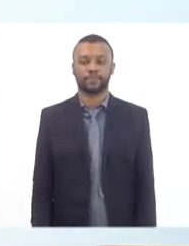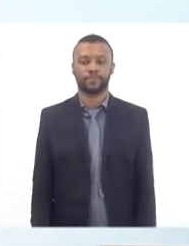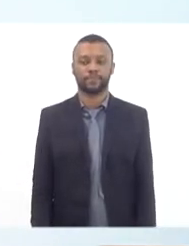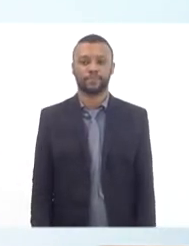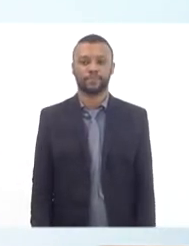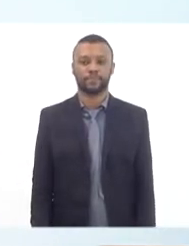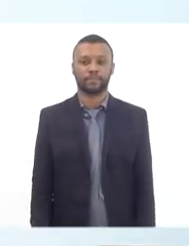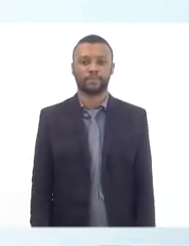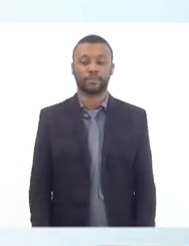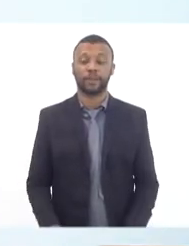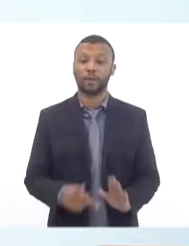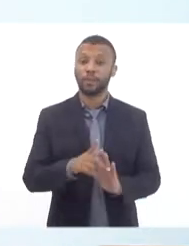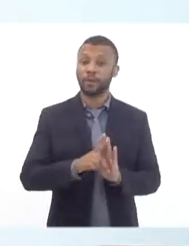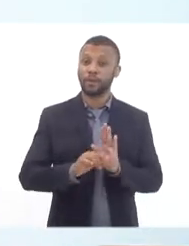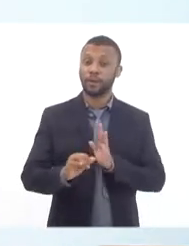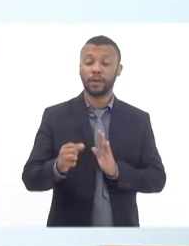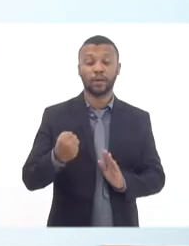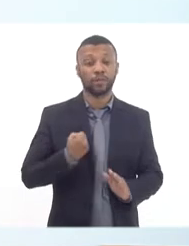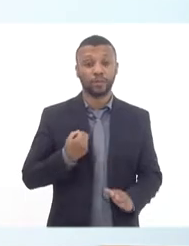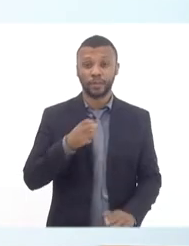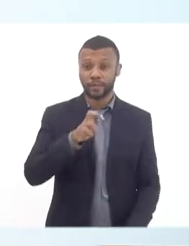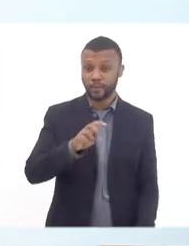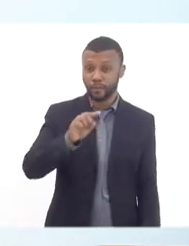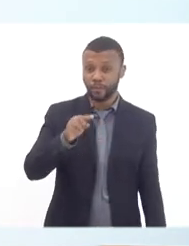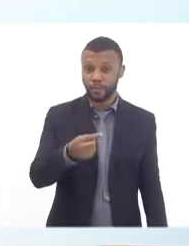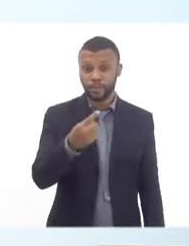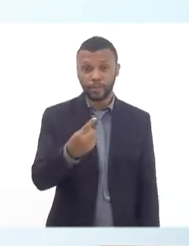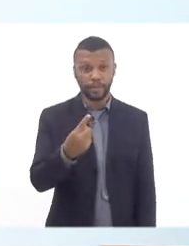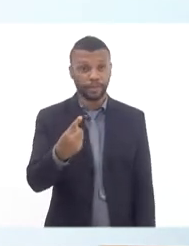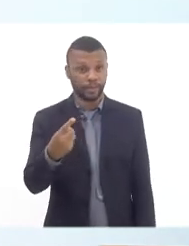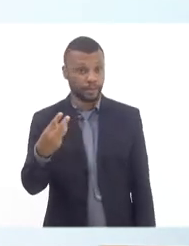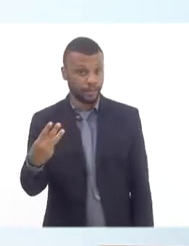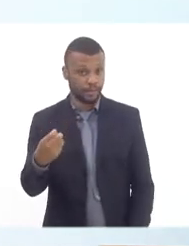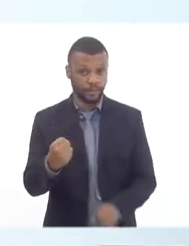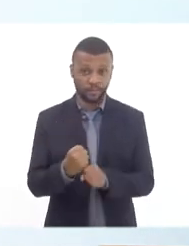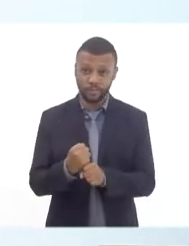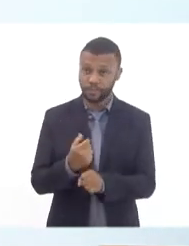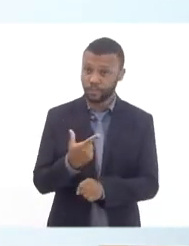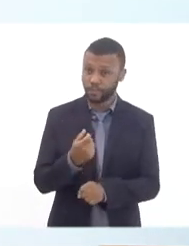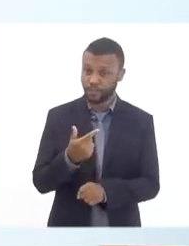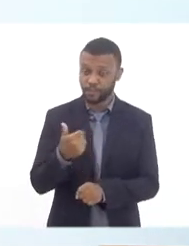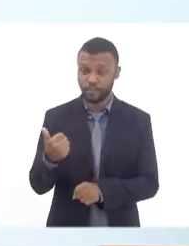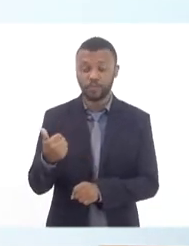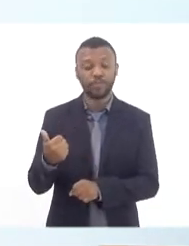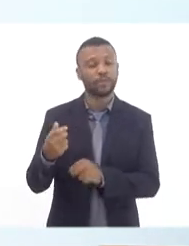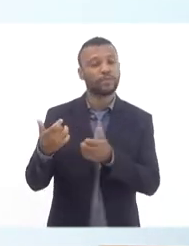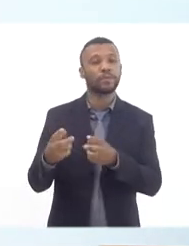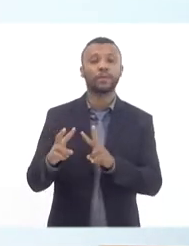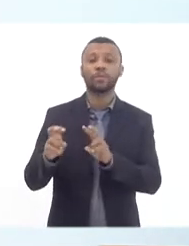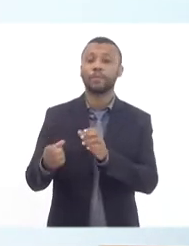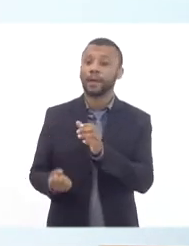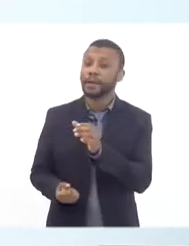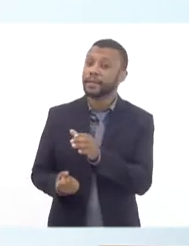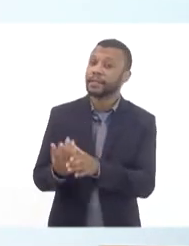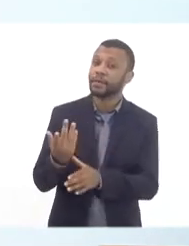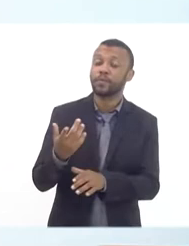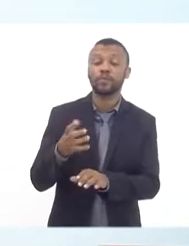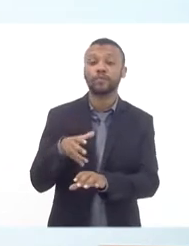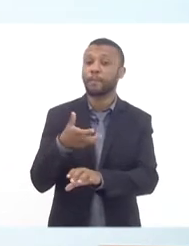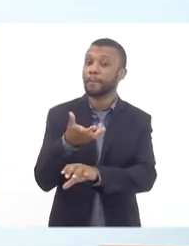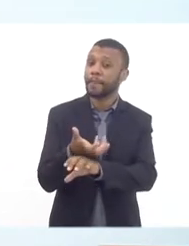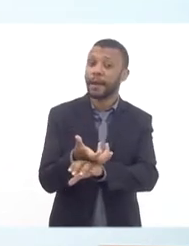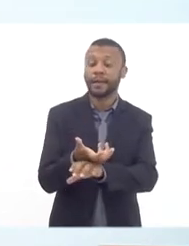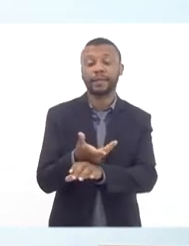Projeto de lei número 5.113 de 2021, que dispõe sobre a criação do Parque Estadual